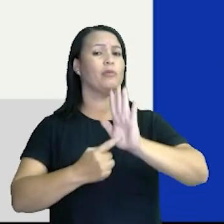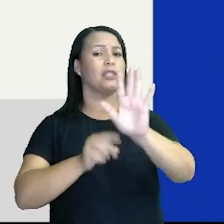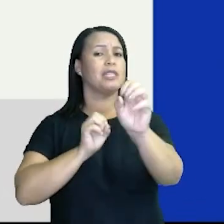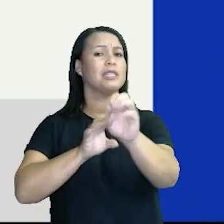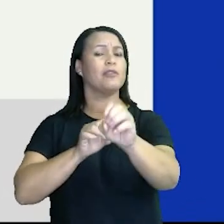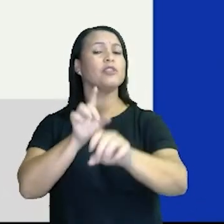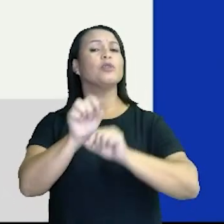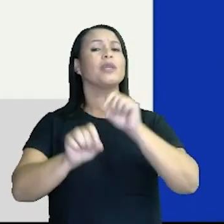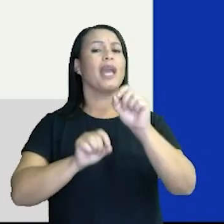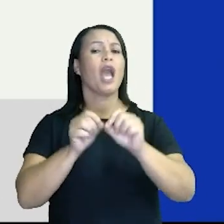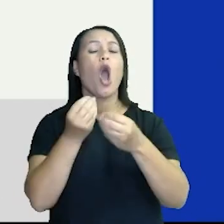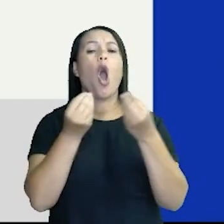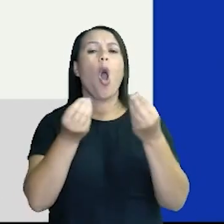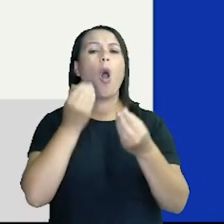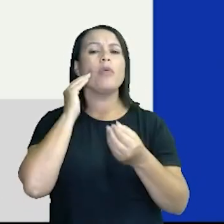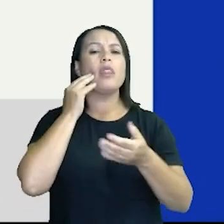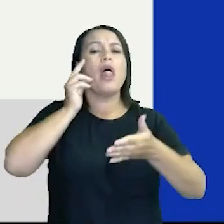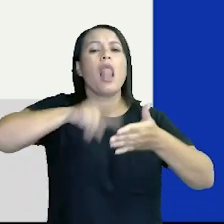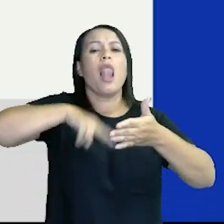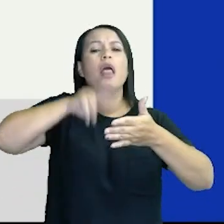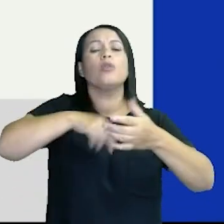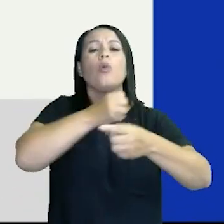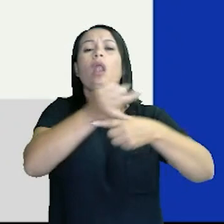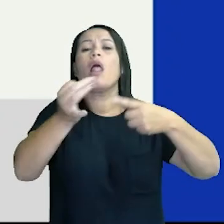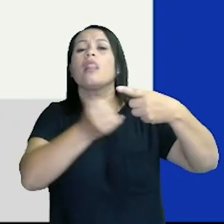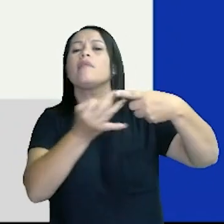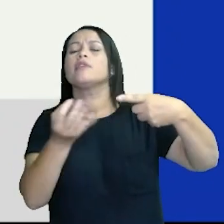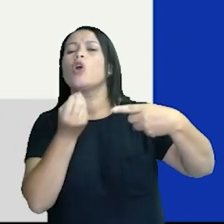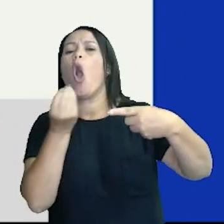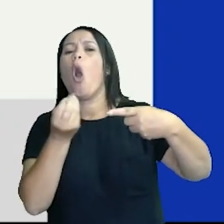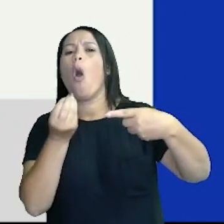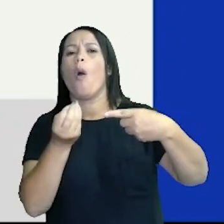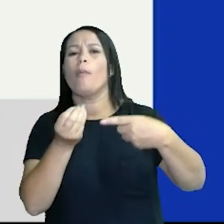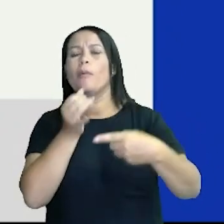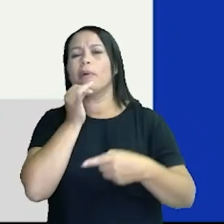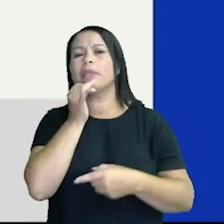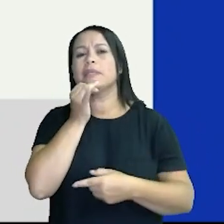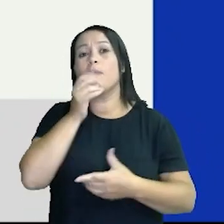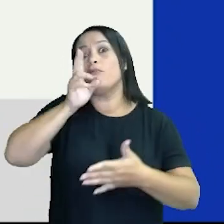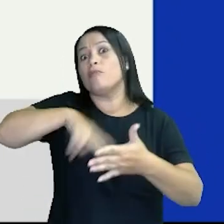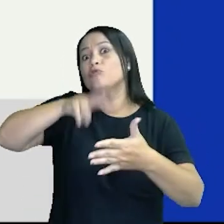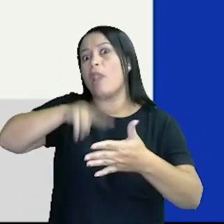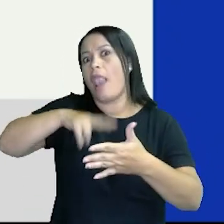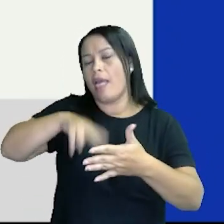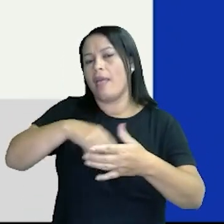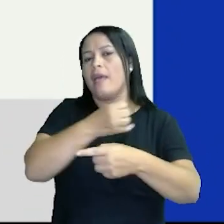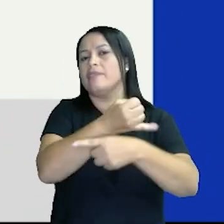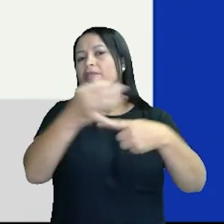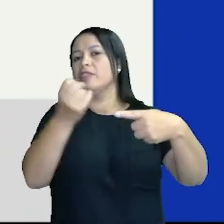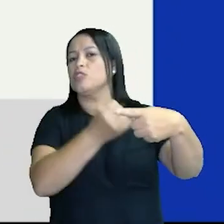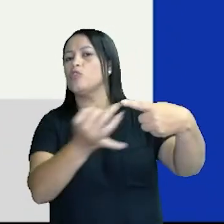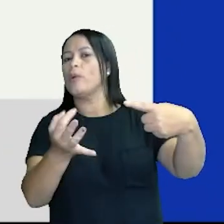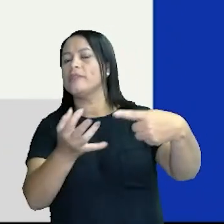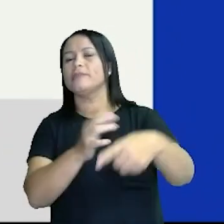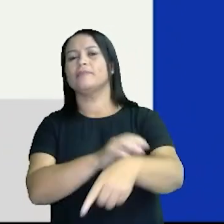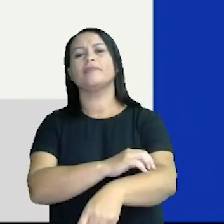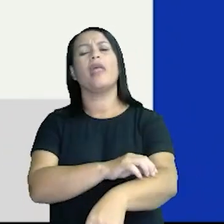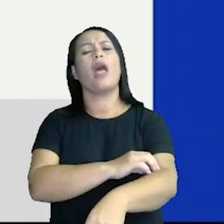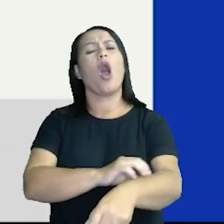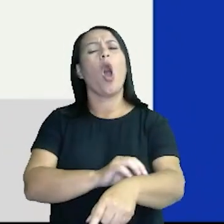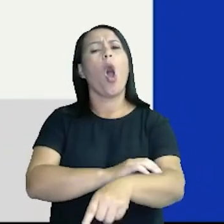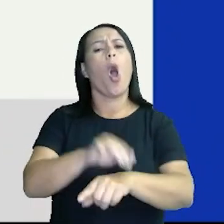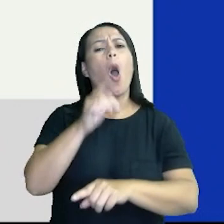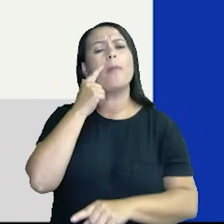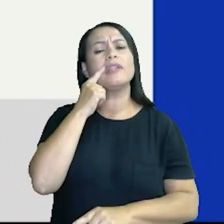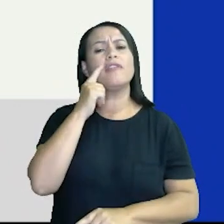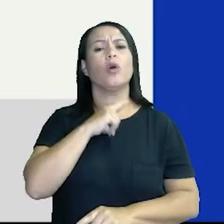a leitura de frações, tá bem? Como nós vamos ler as frações. Então, aqui eu tenho o seguinte,